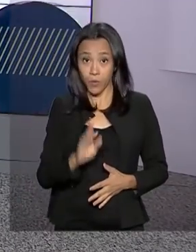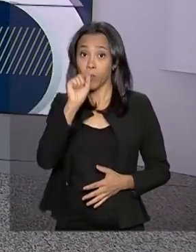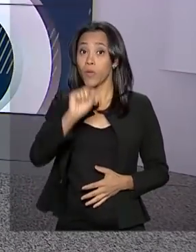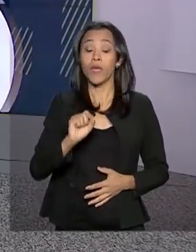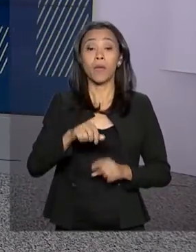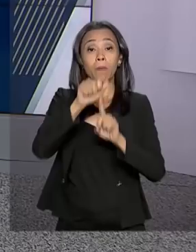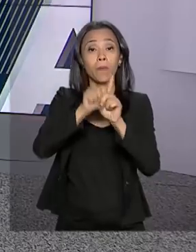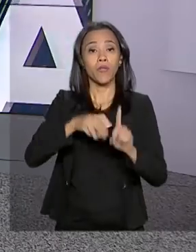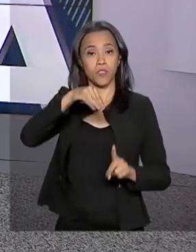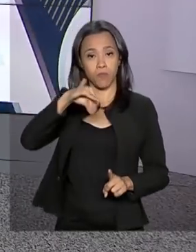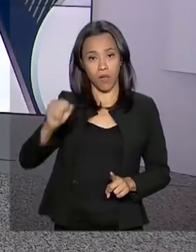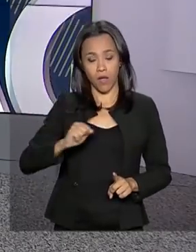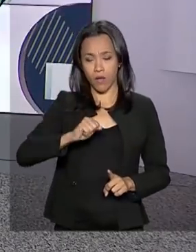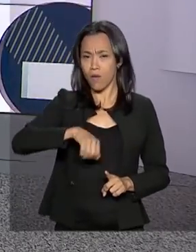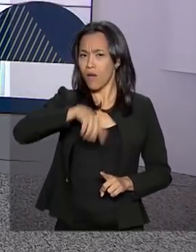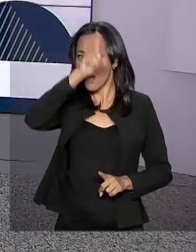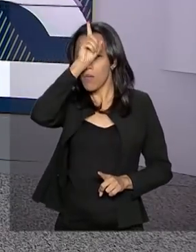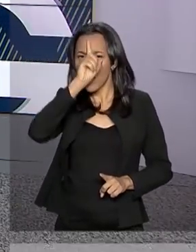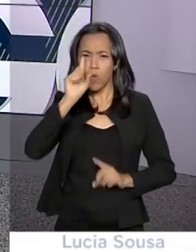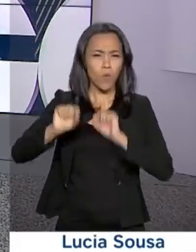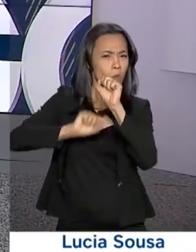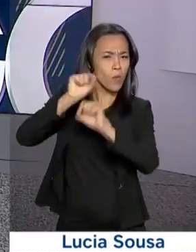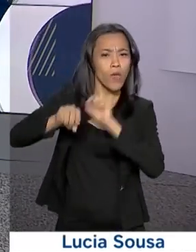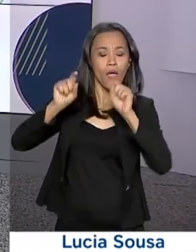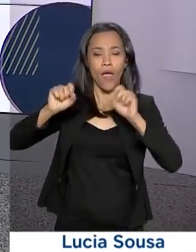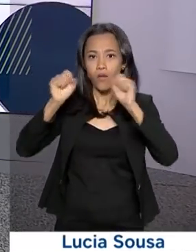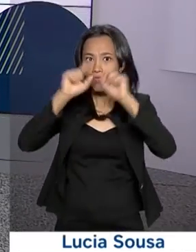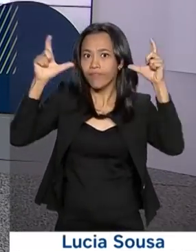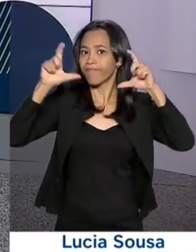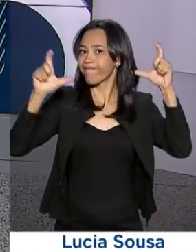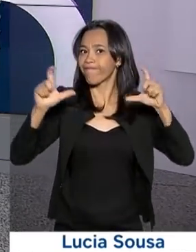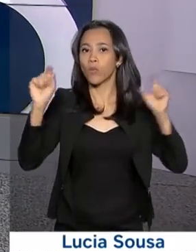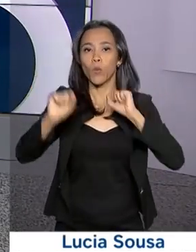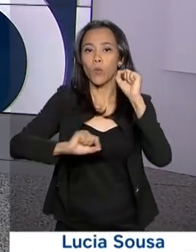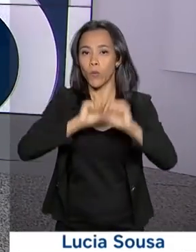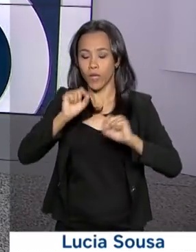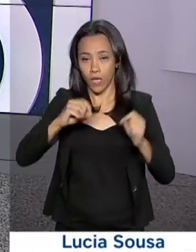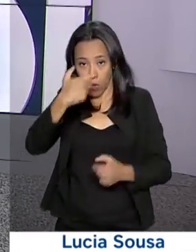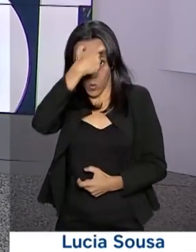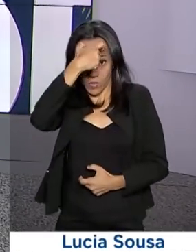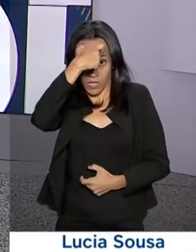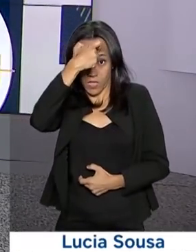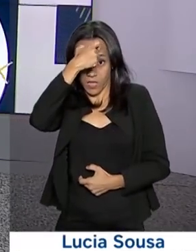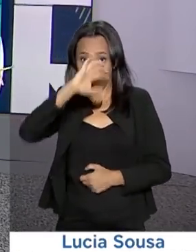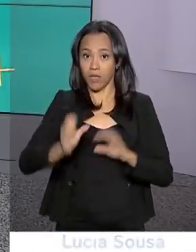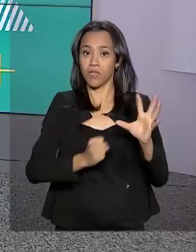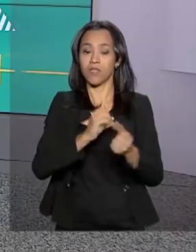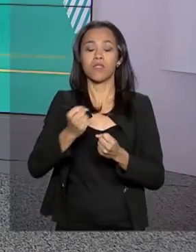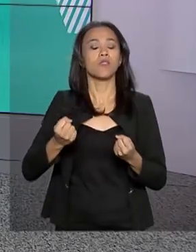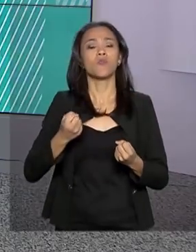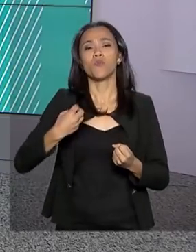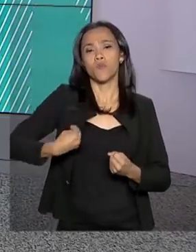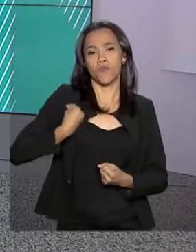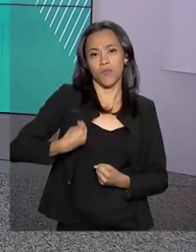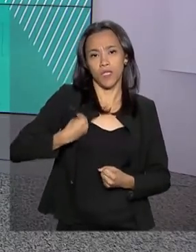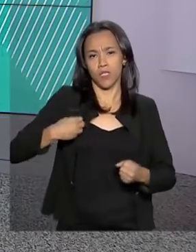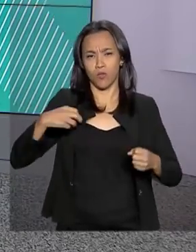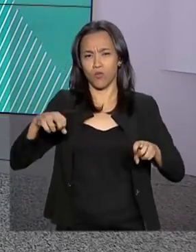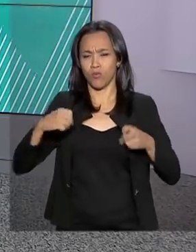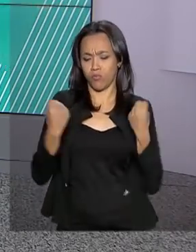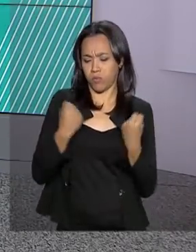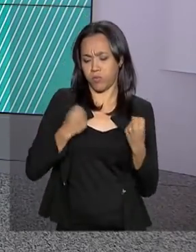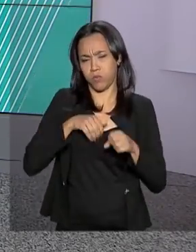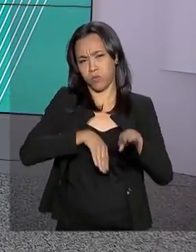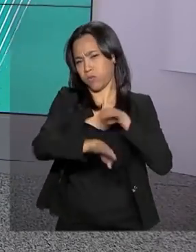campanha que alerta sobre a importância da conscientização no trânsito para salvar vidas. De São Paulo, o repórter Ricardo Ferraz tem